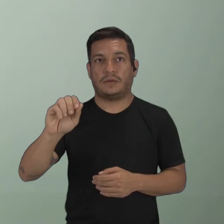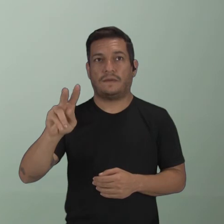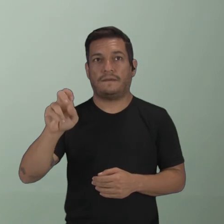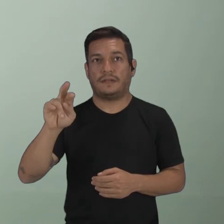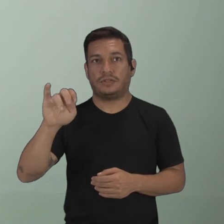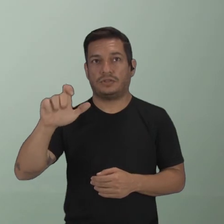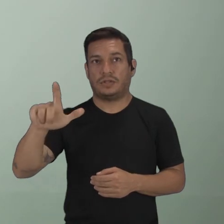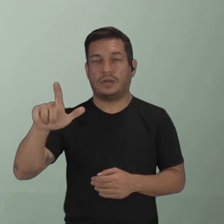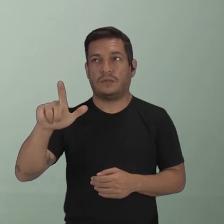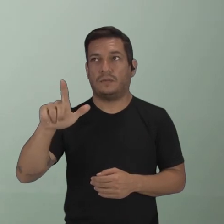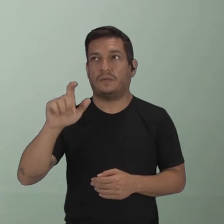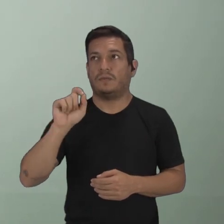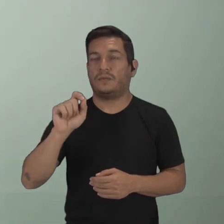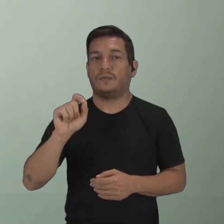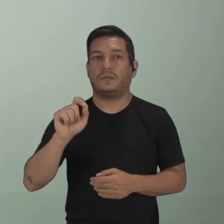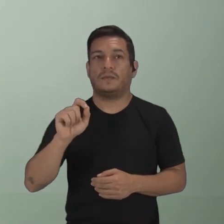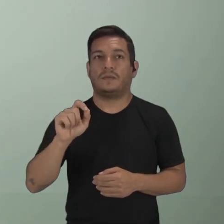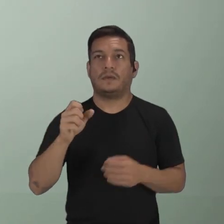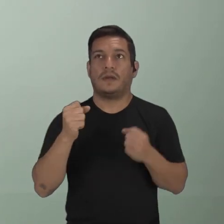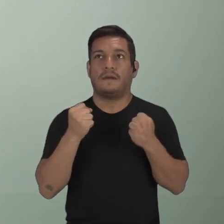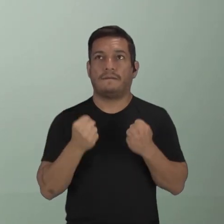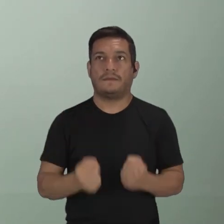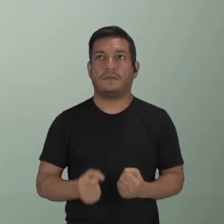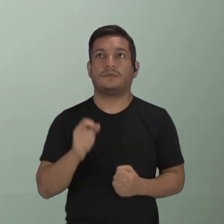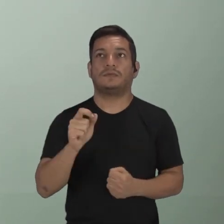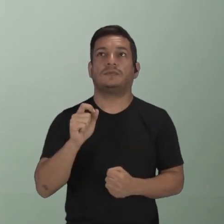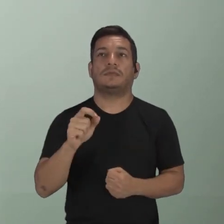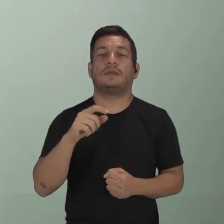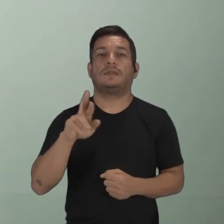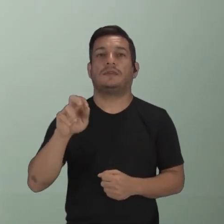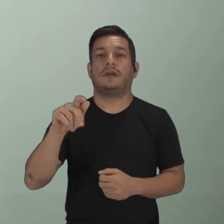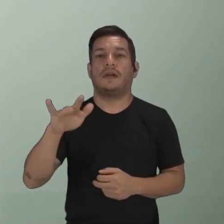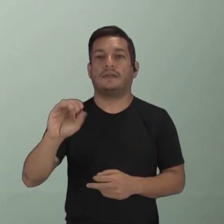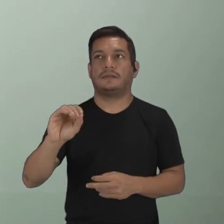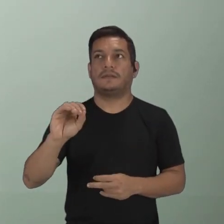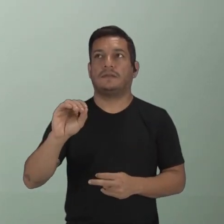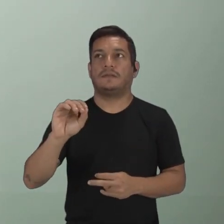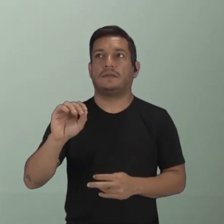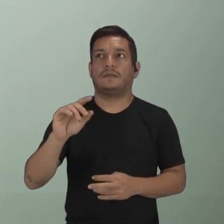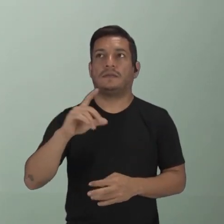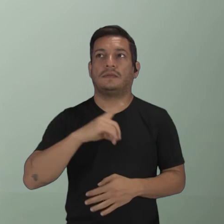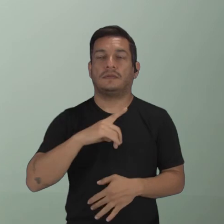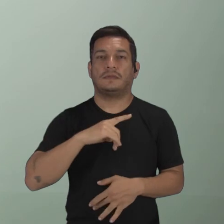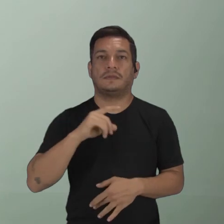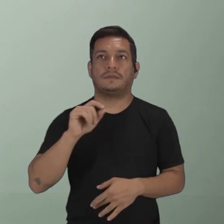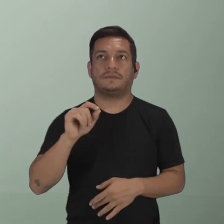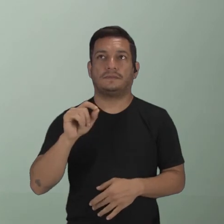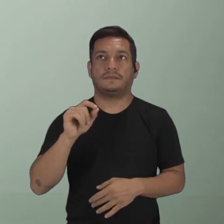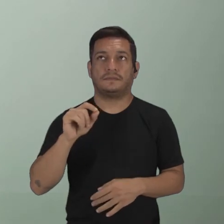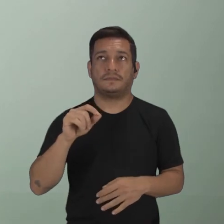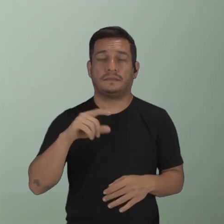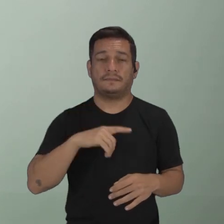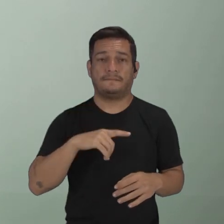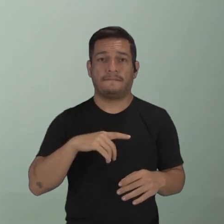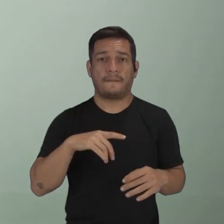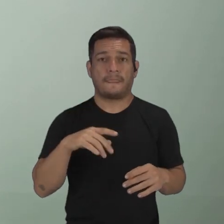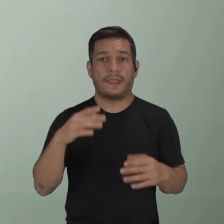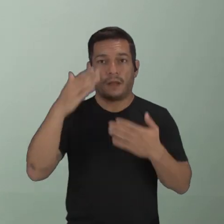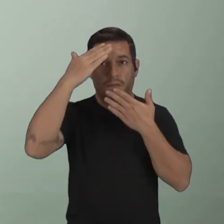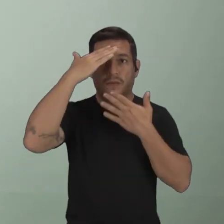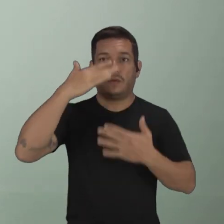para cima. A força normal é uma força de reação que a superfície aplica sobre